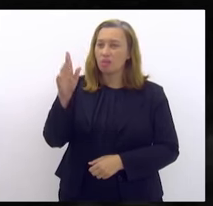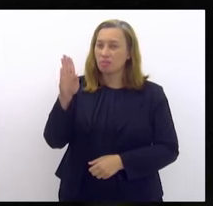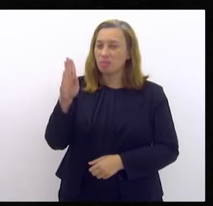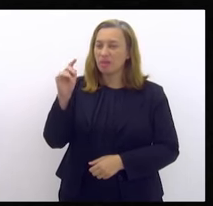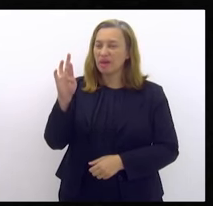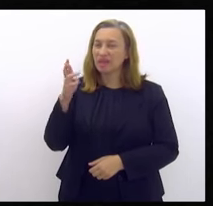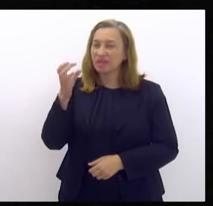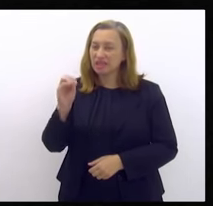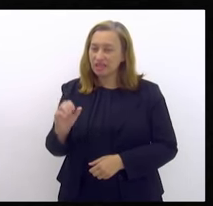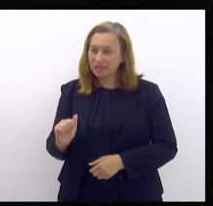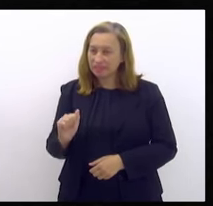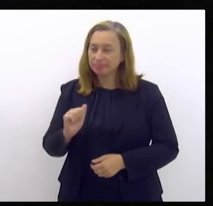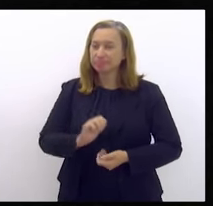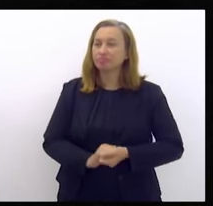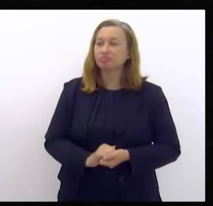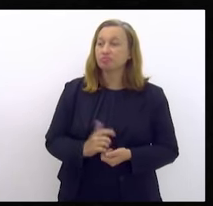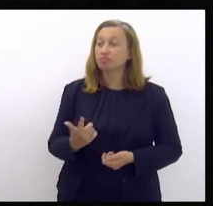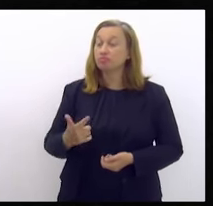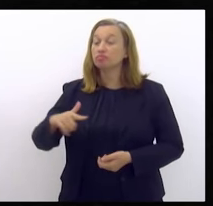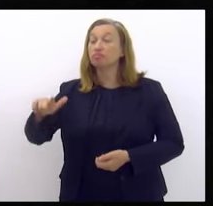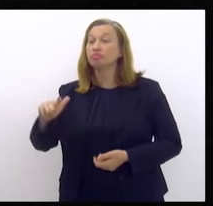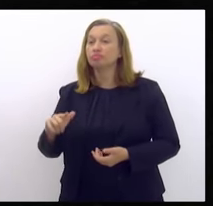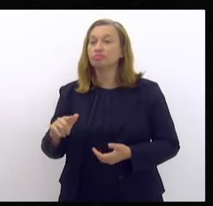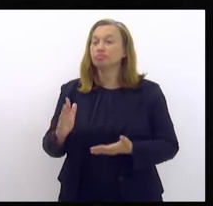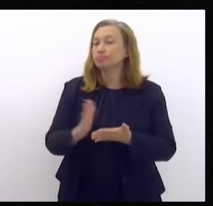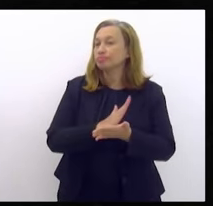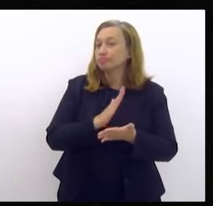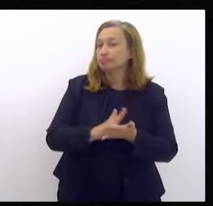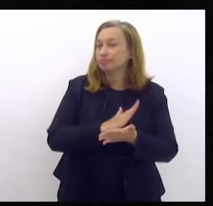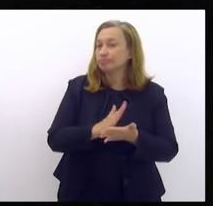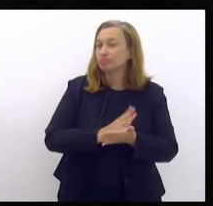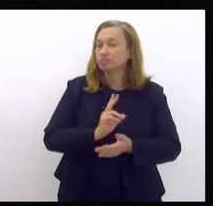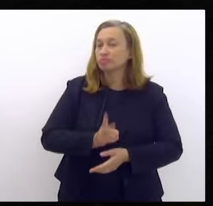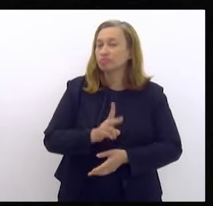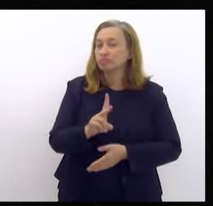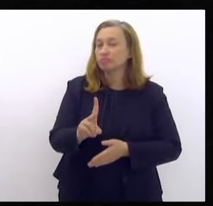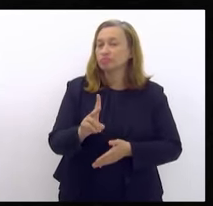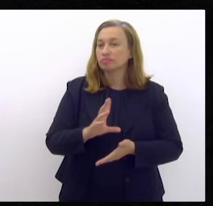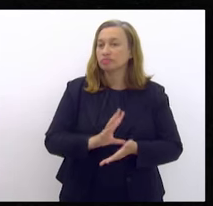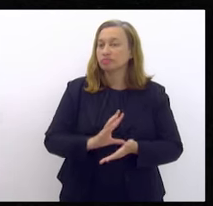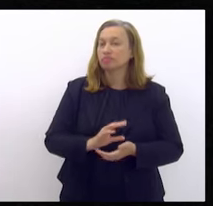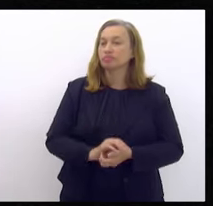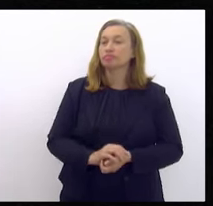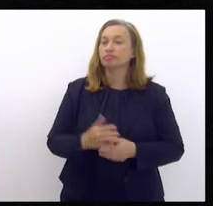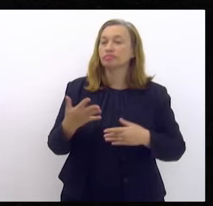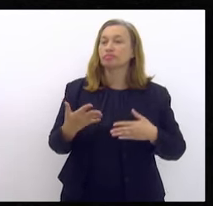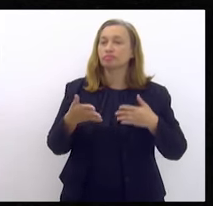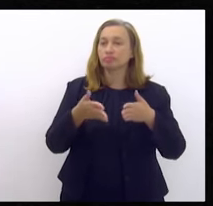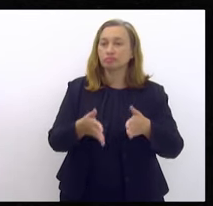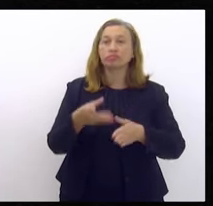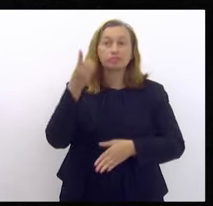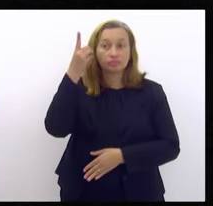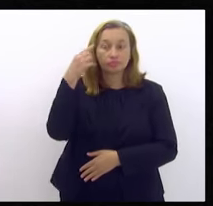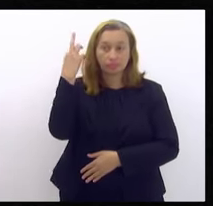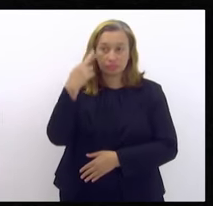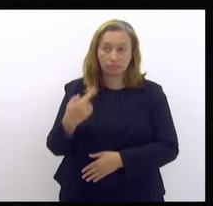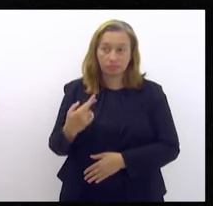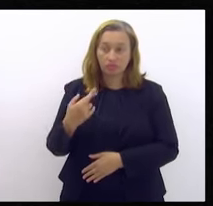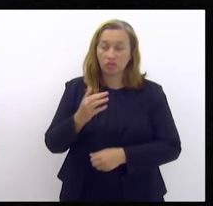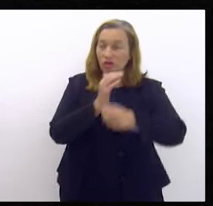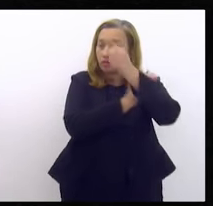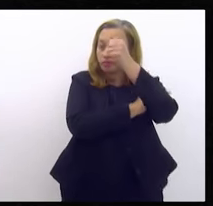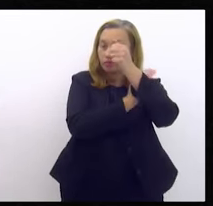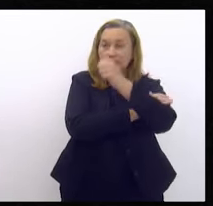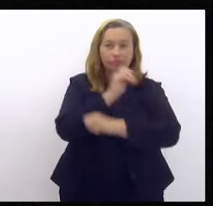e Tereza Santos, e outros livros sempre pautados, deputada Renata Souza, no feminismo